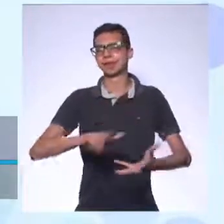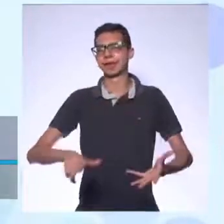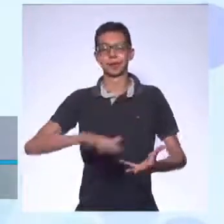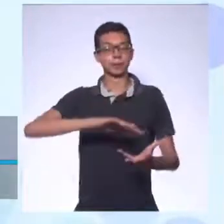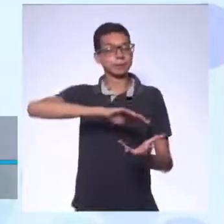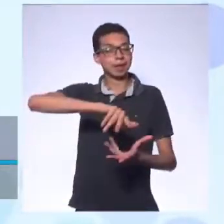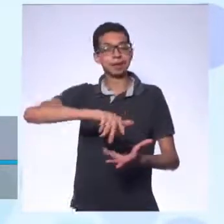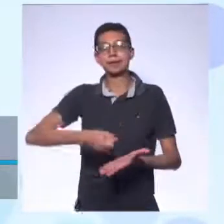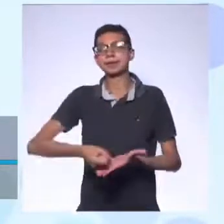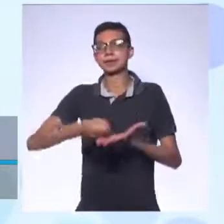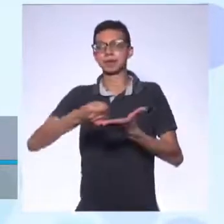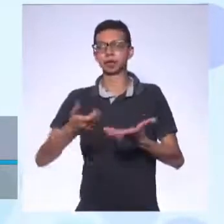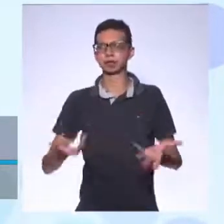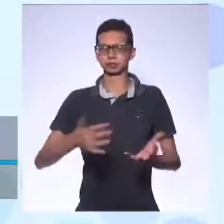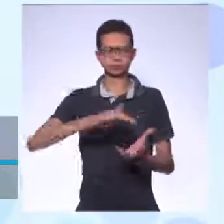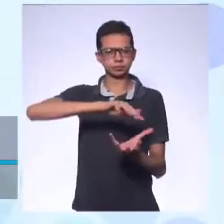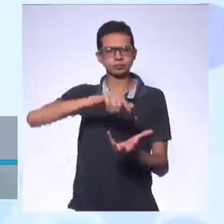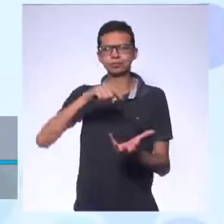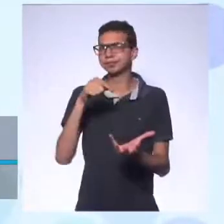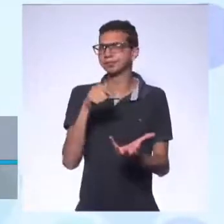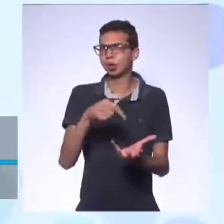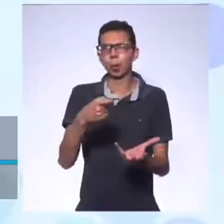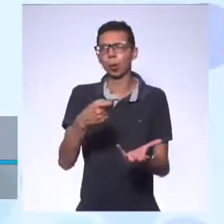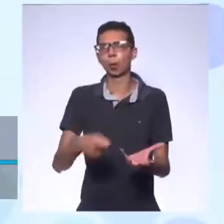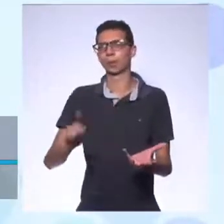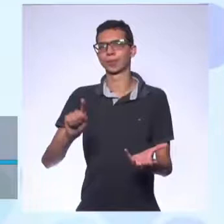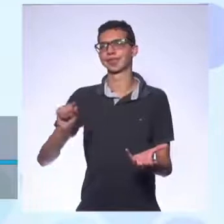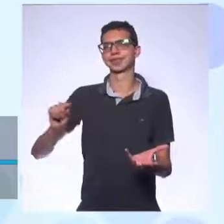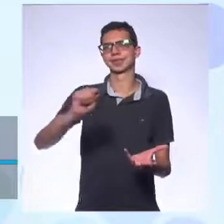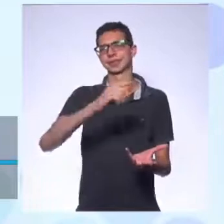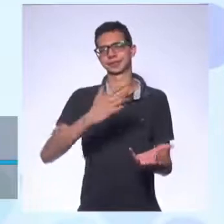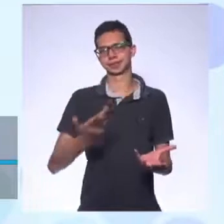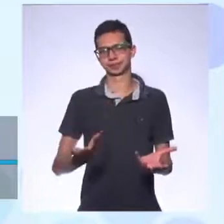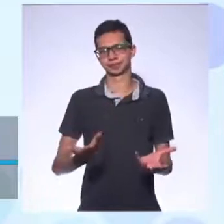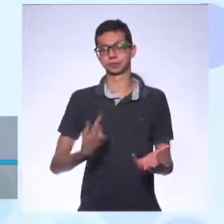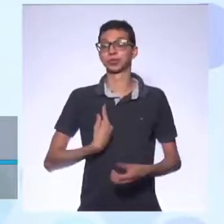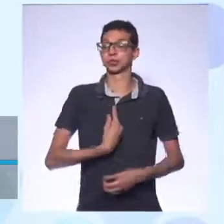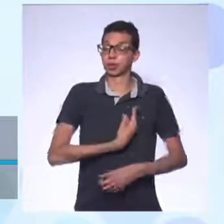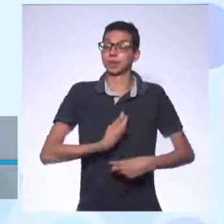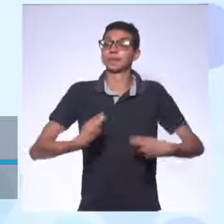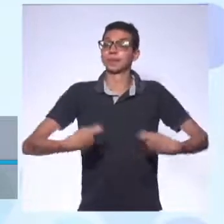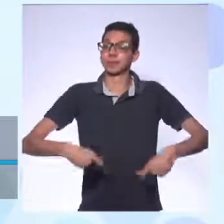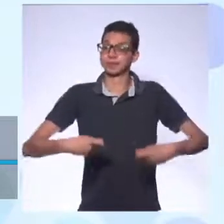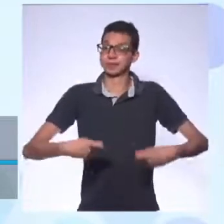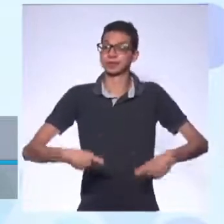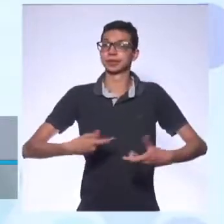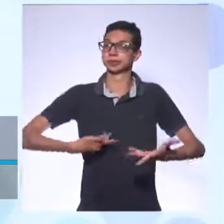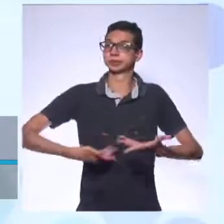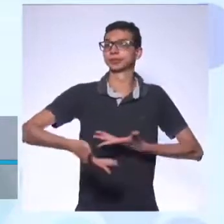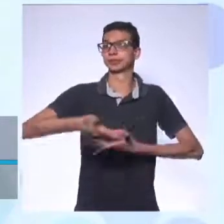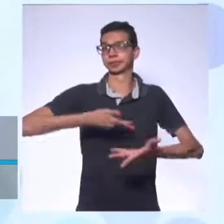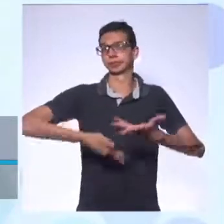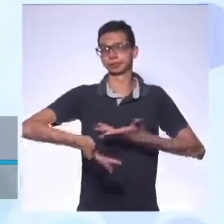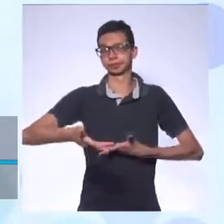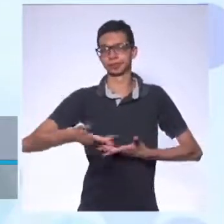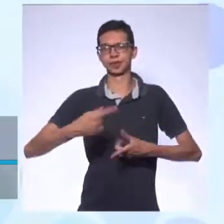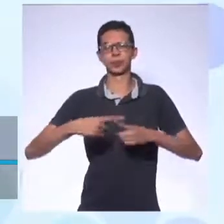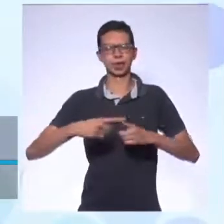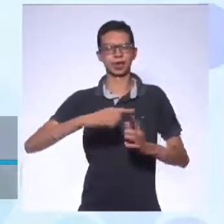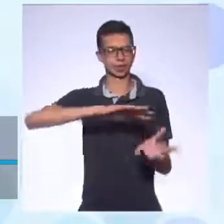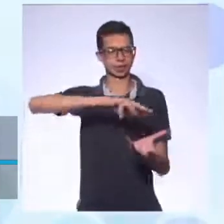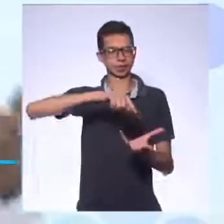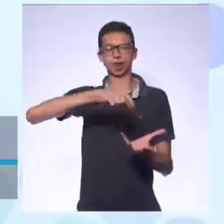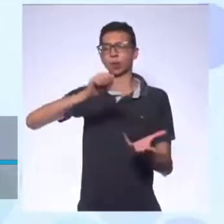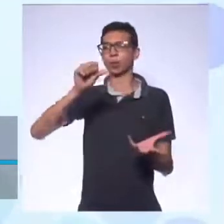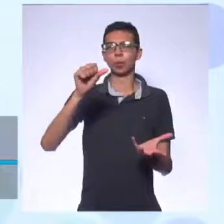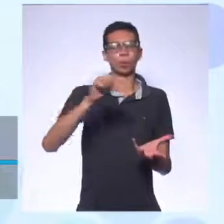o planeta não precisa da gente, não. A gente é que precisa da gente. Tá? Se a gente tornar o planeta tão ruim a ponto de que nossa vida